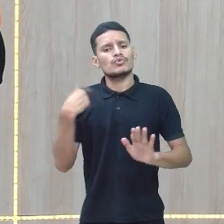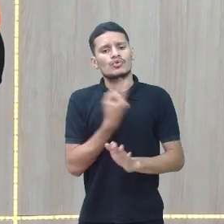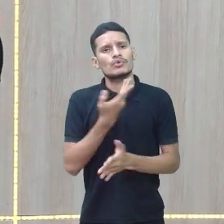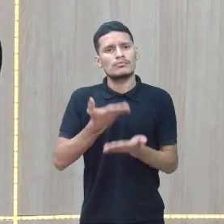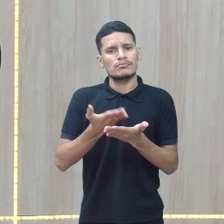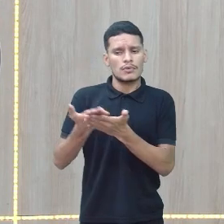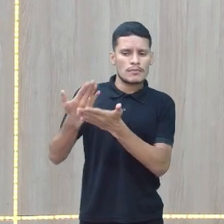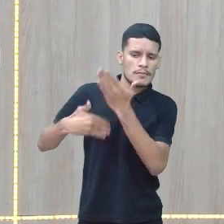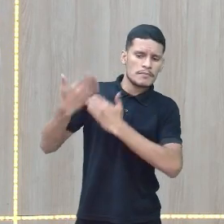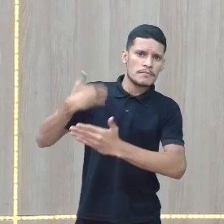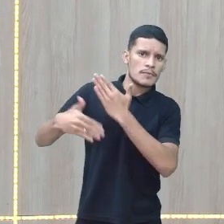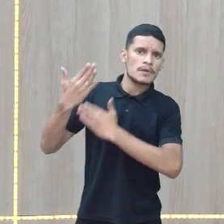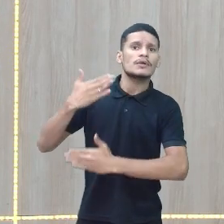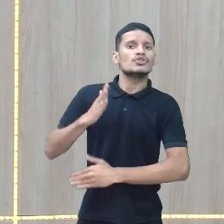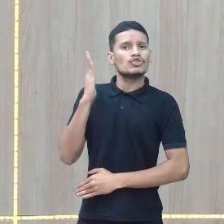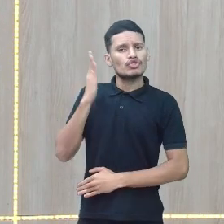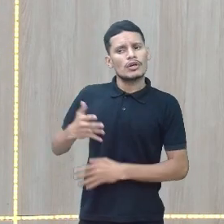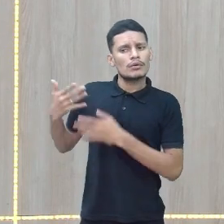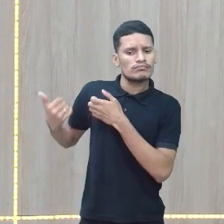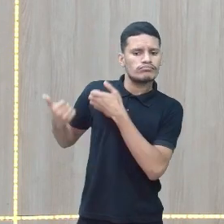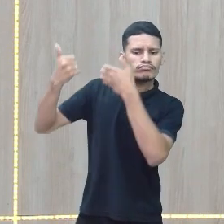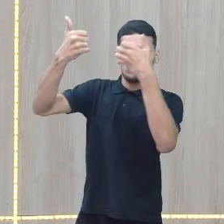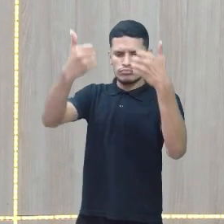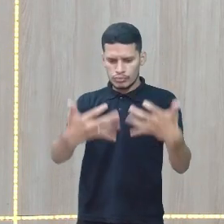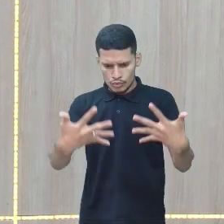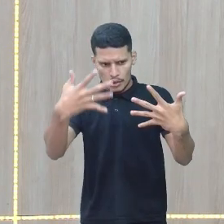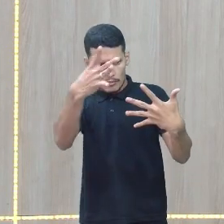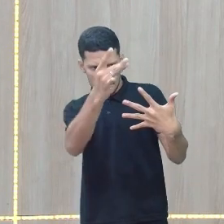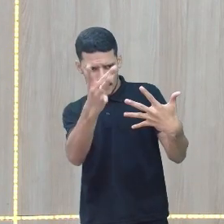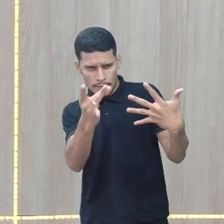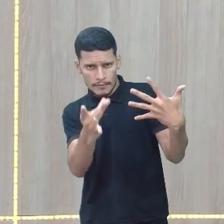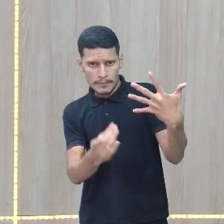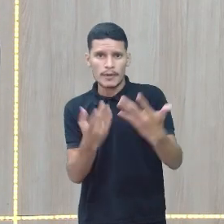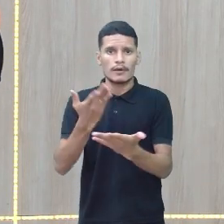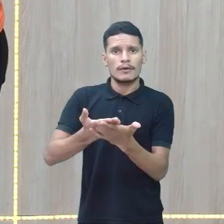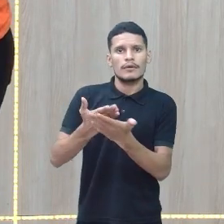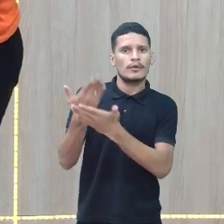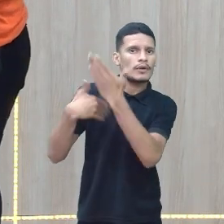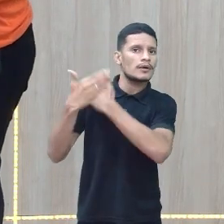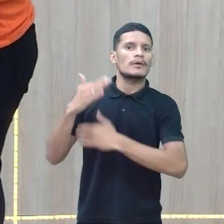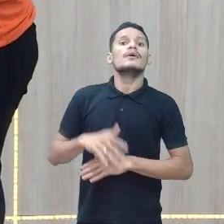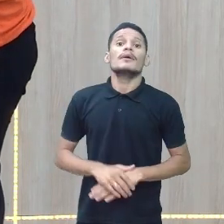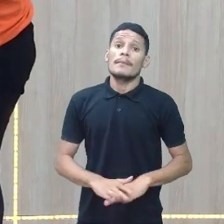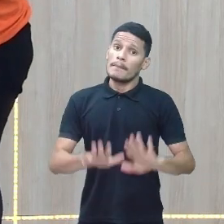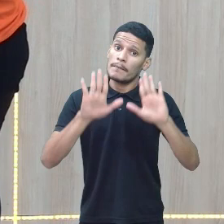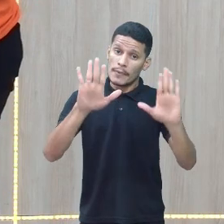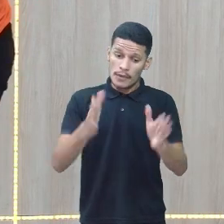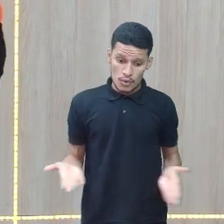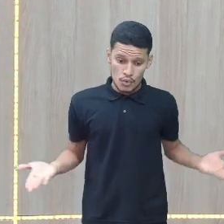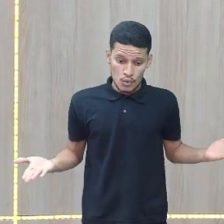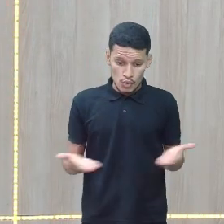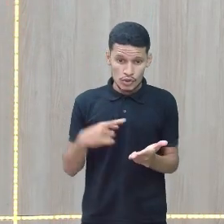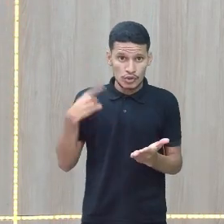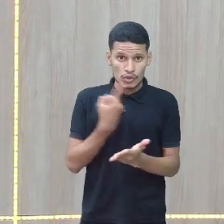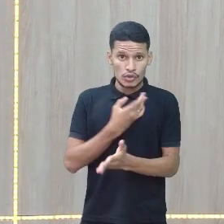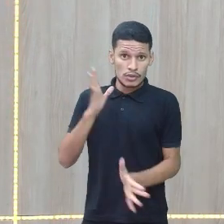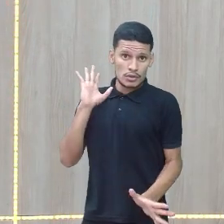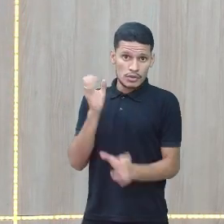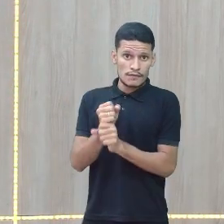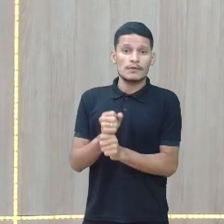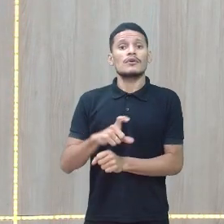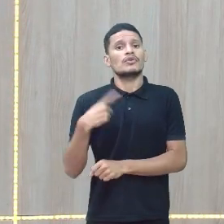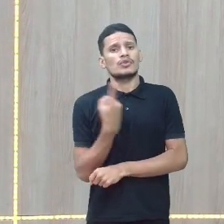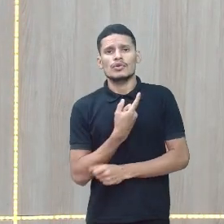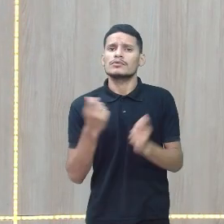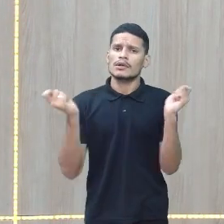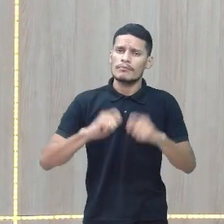já foi passado na aula anterior? Então, vamos revisar para